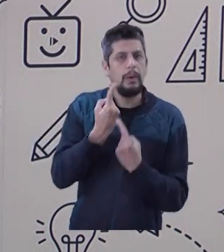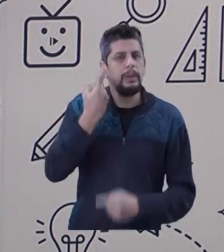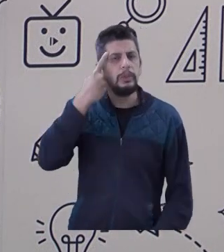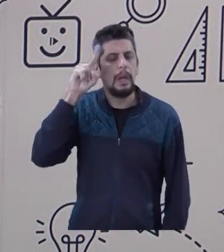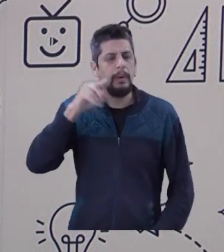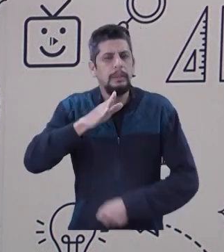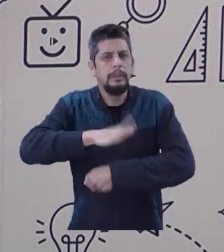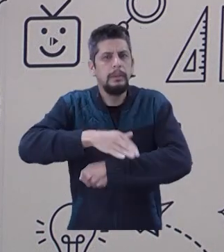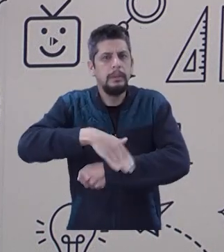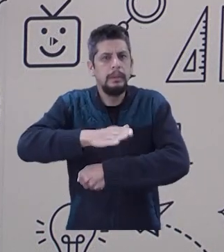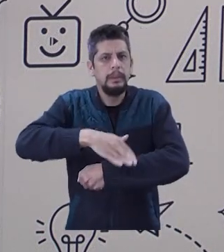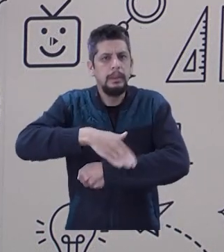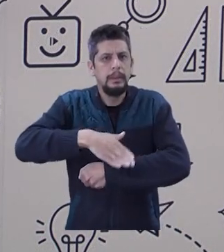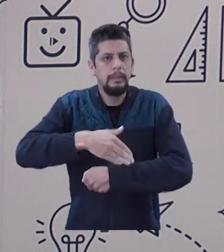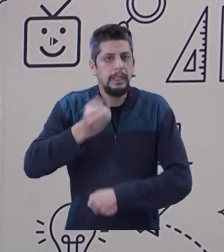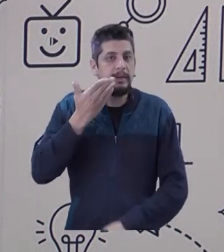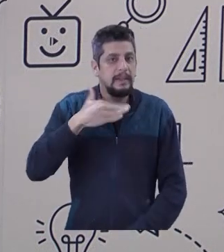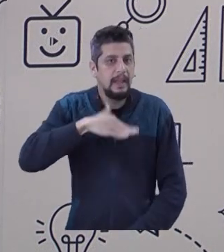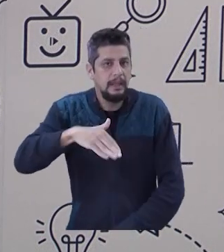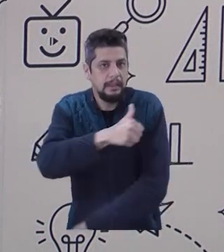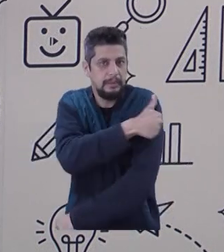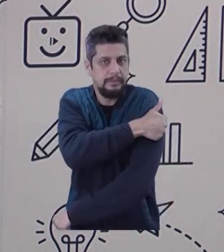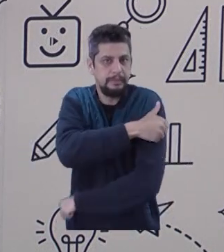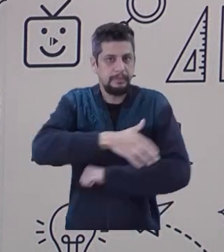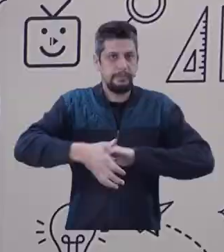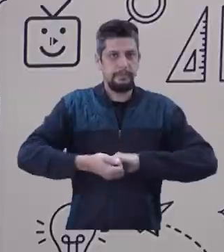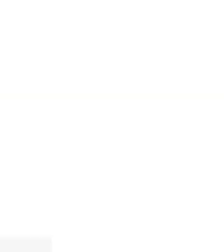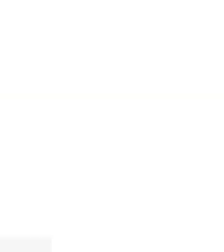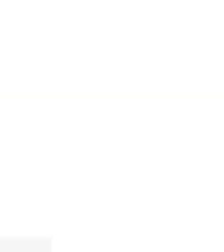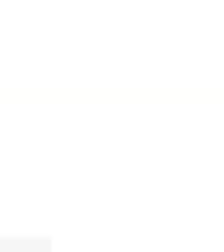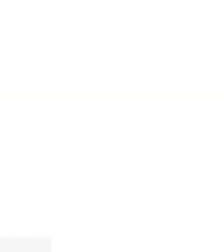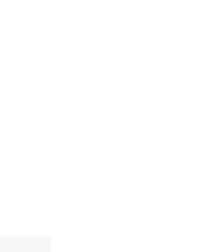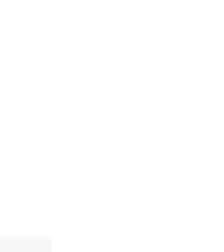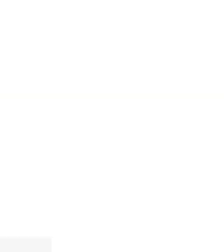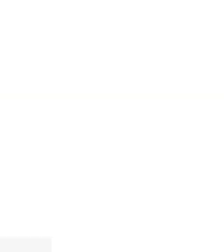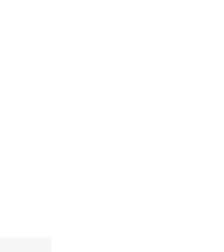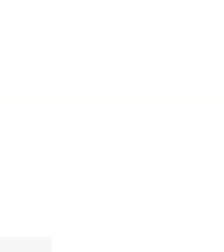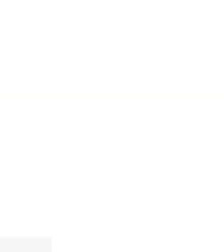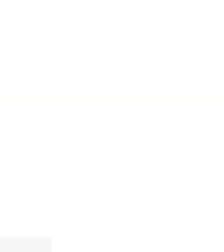Isso mesmo. Vamos dar um tempinho? Vamos dar um tempinho para as crianças.